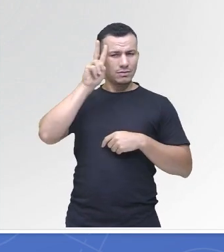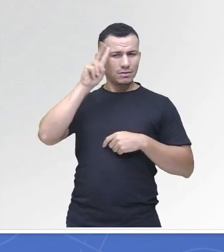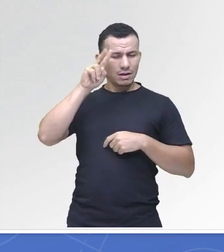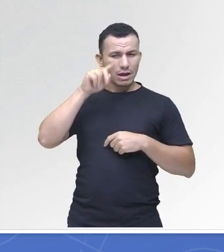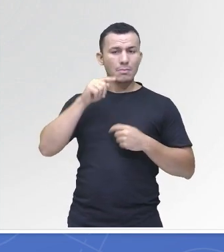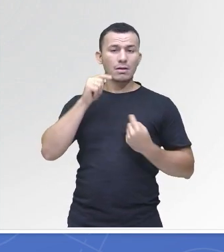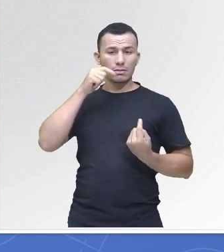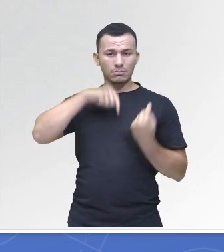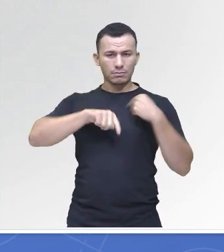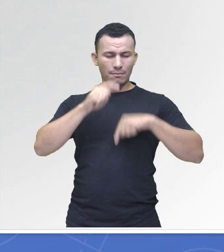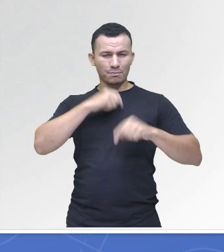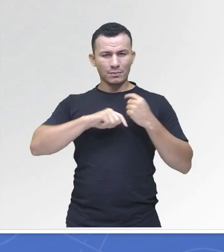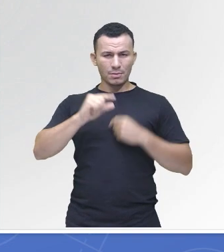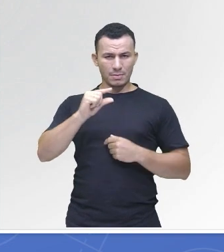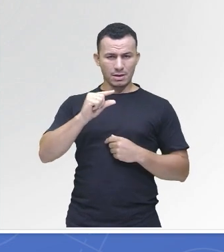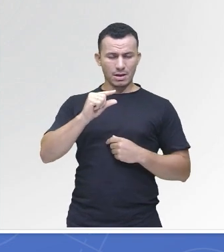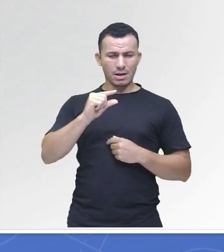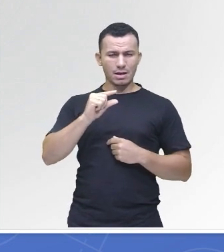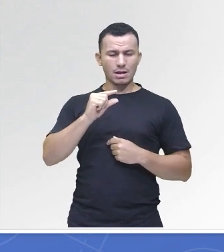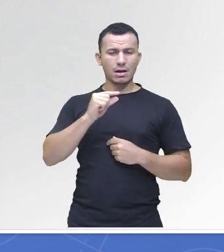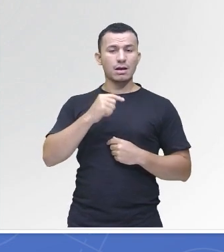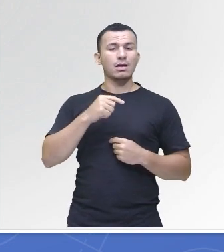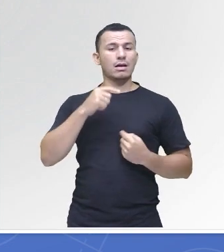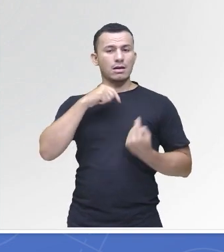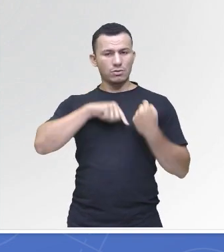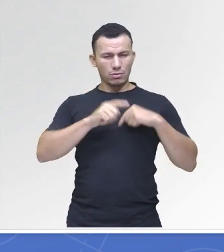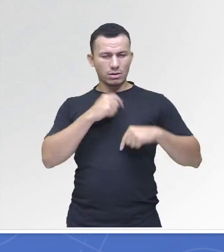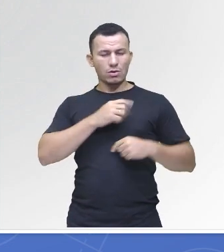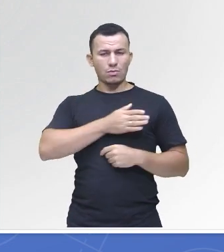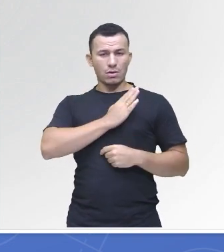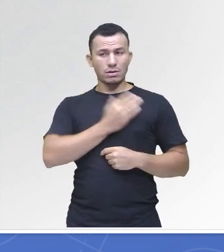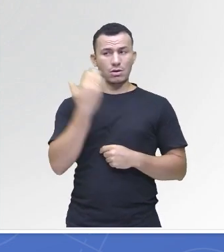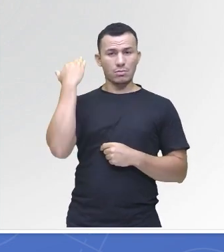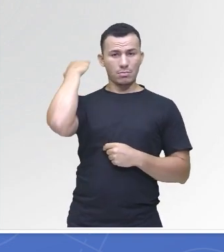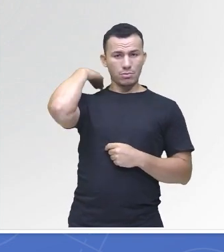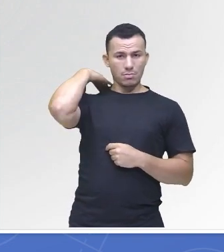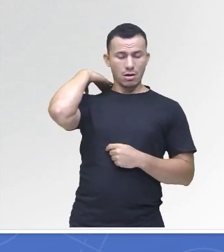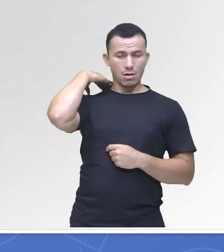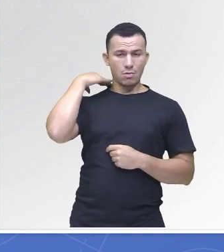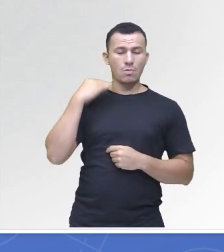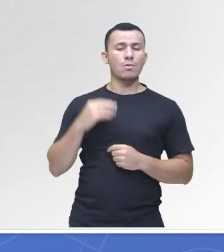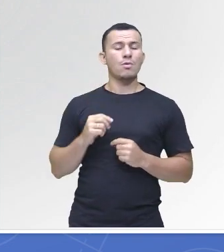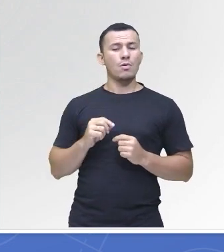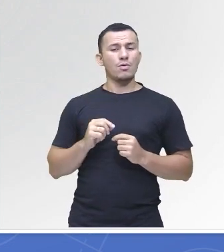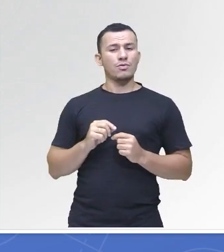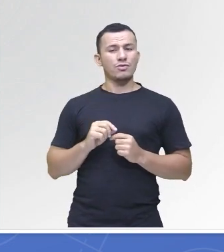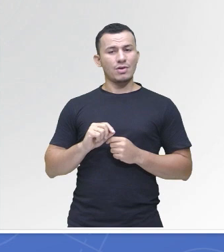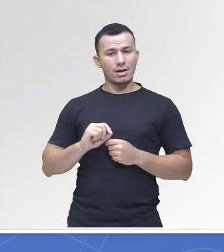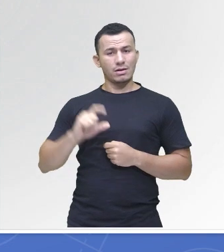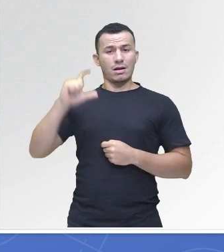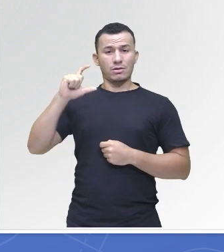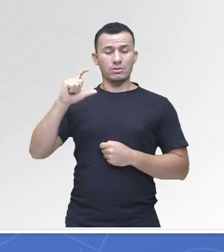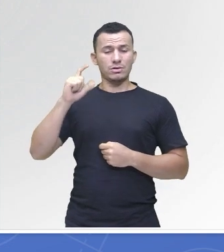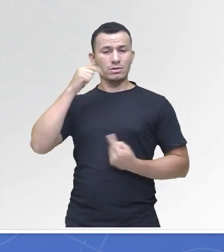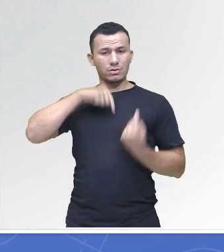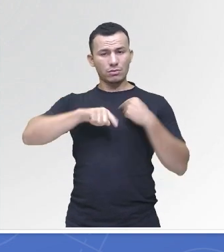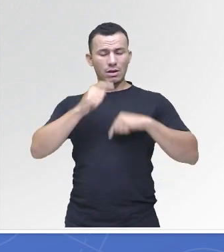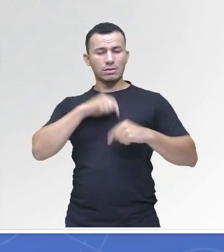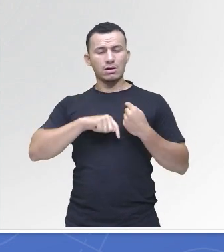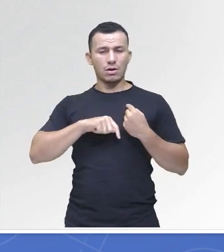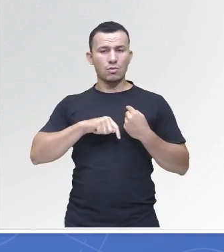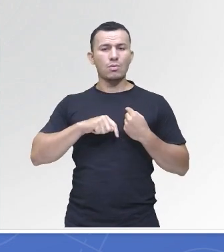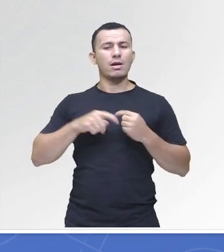pequena circulação e a grande circulação na nossa aula, tá? E aí o sangue que vem de diferentes regiões do nosso